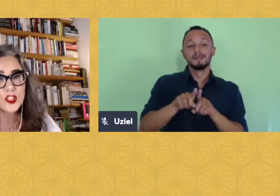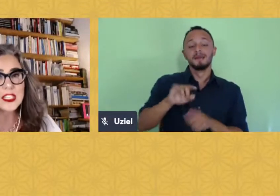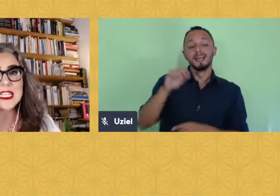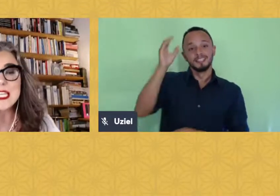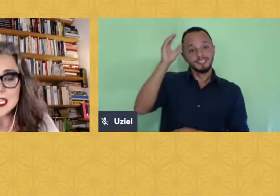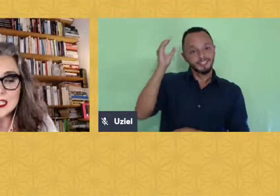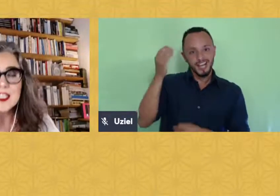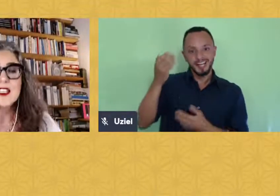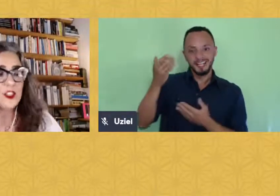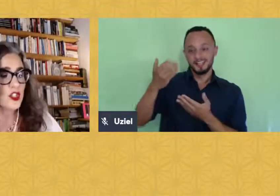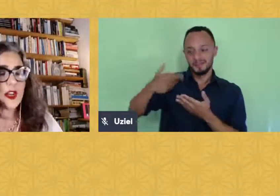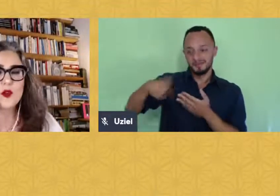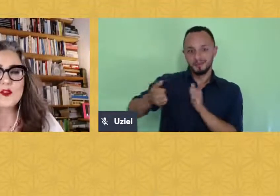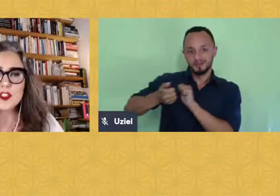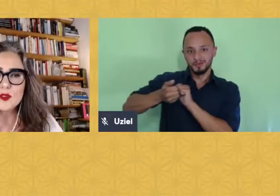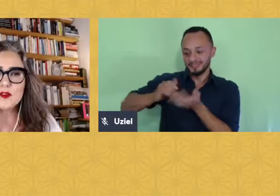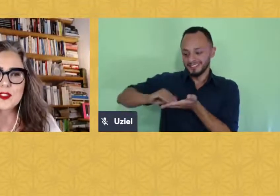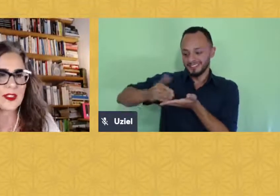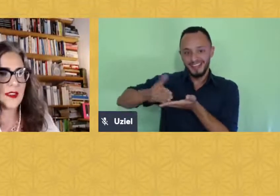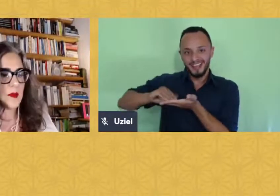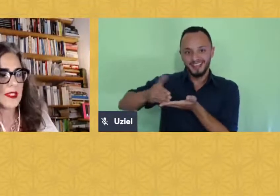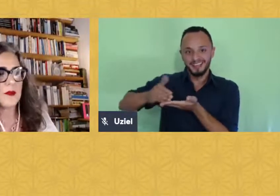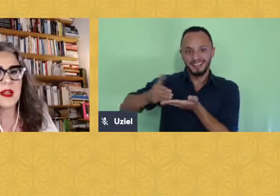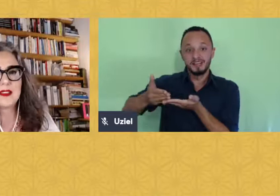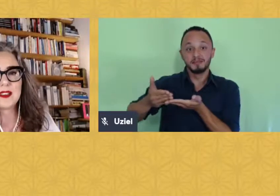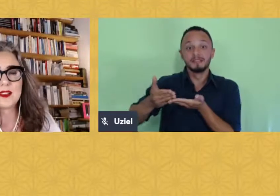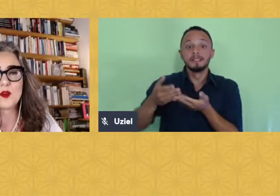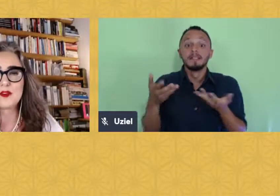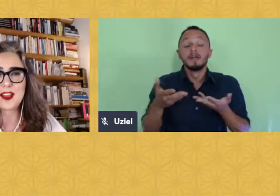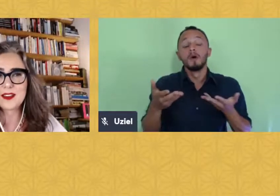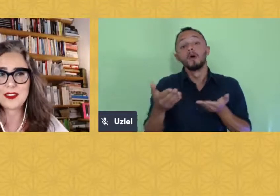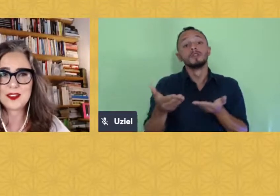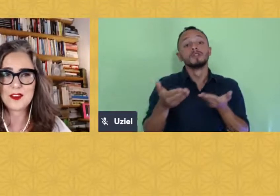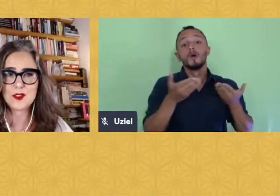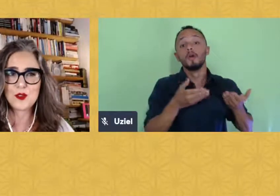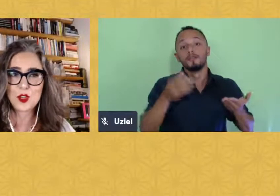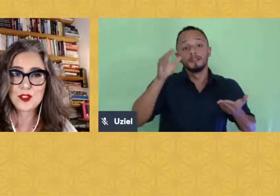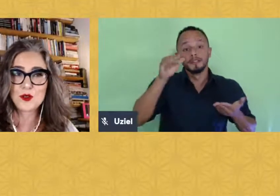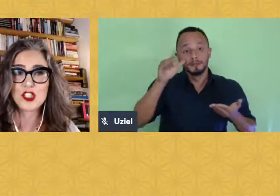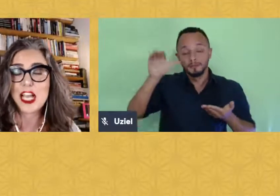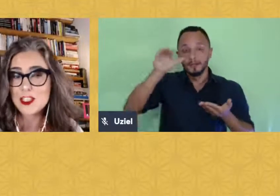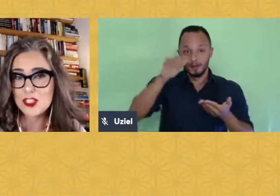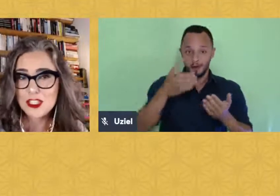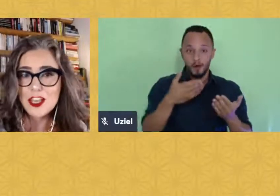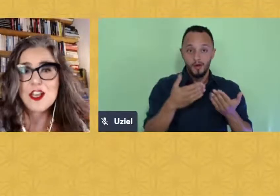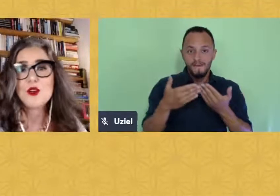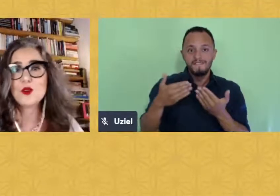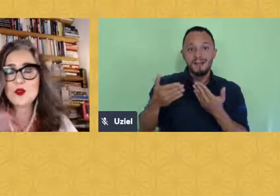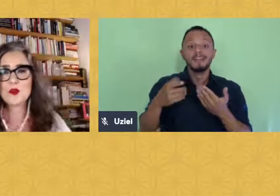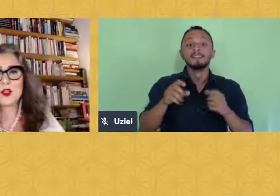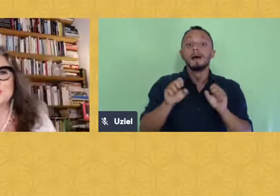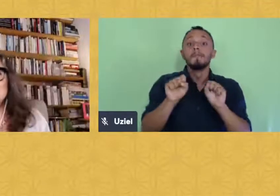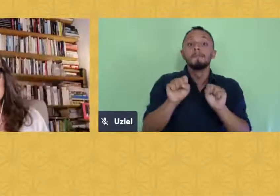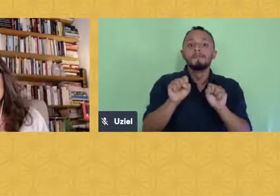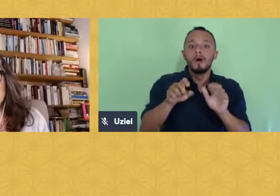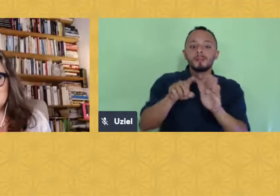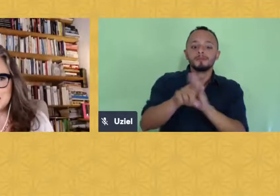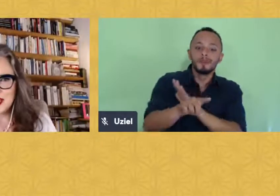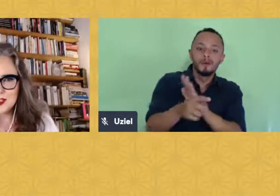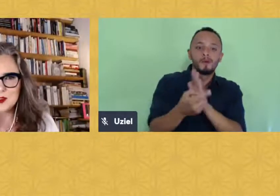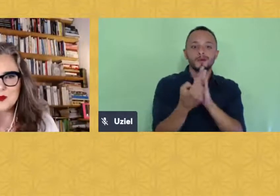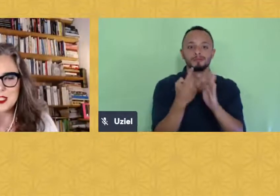acompanham hoje, e já convido vocês a participarem dessa conversa através do nosso chat, com suas